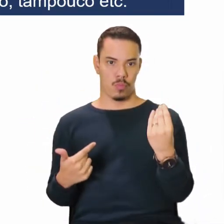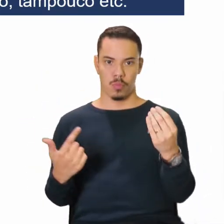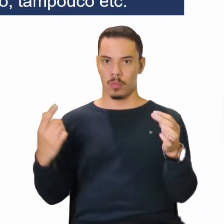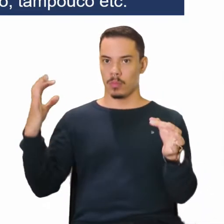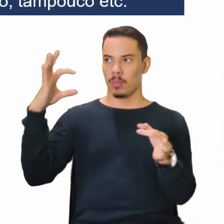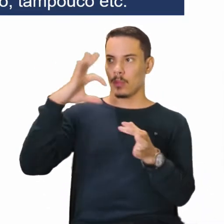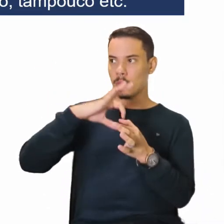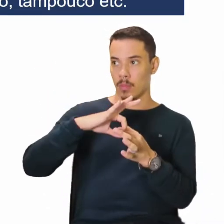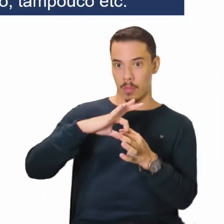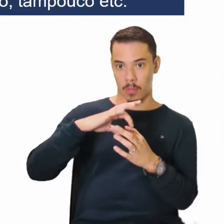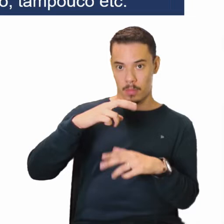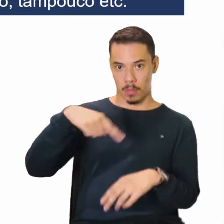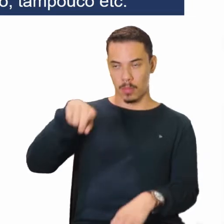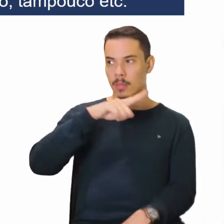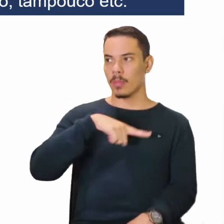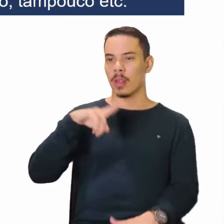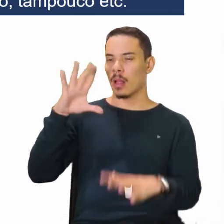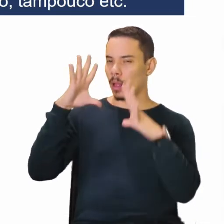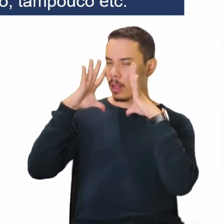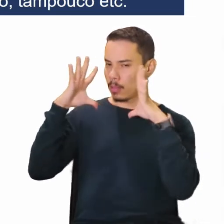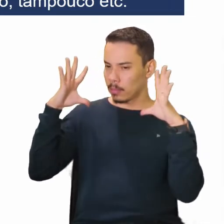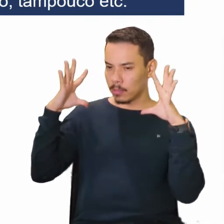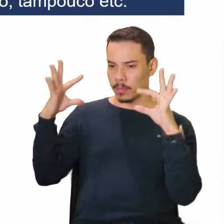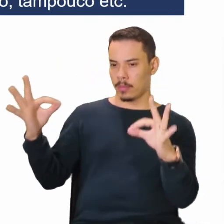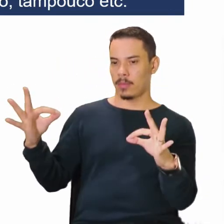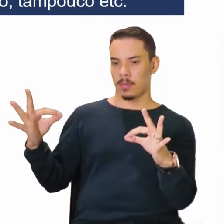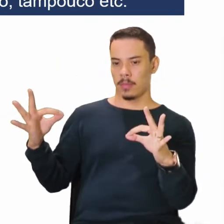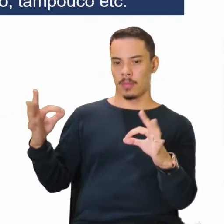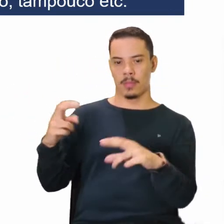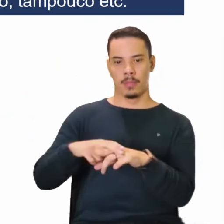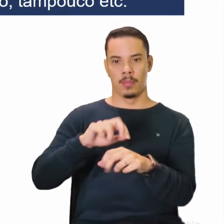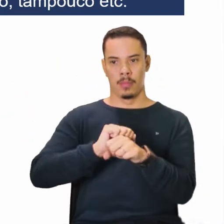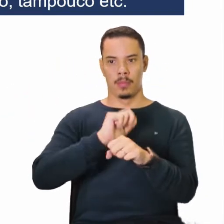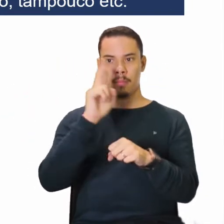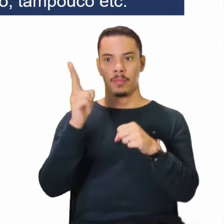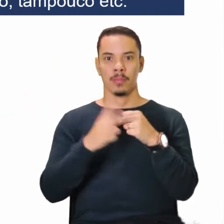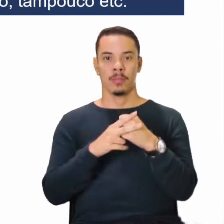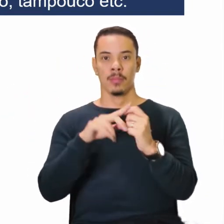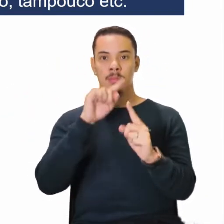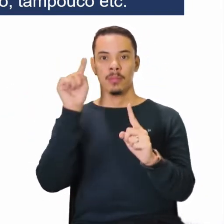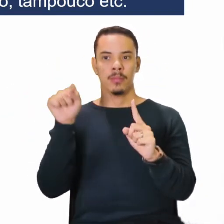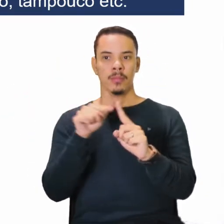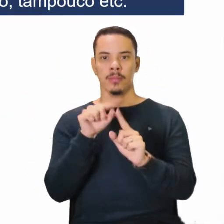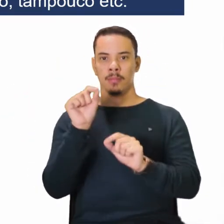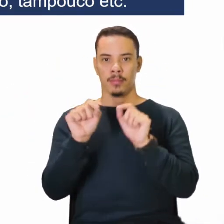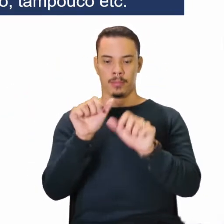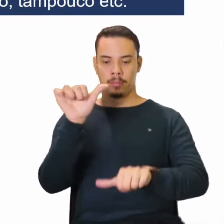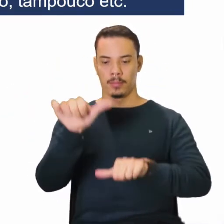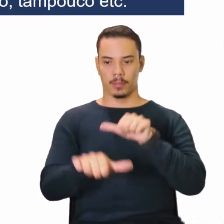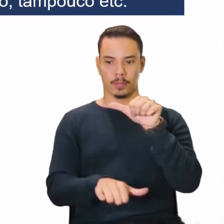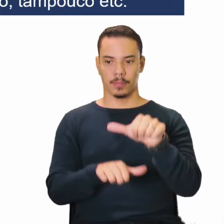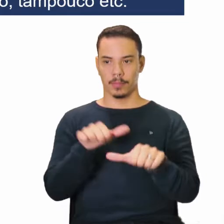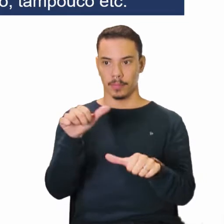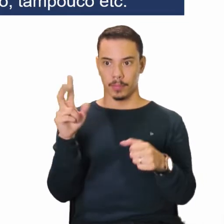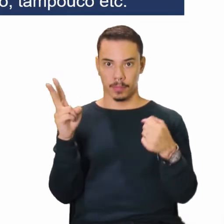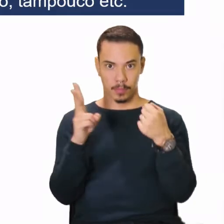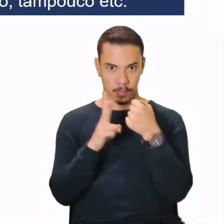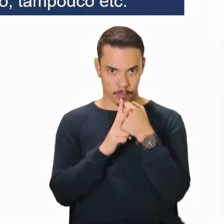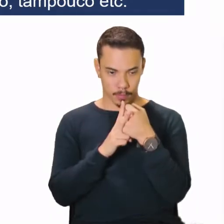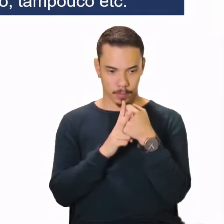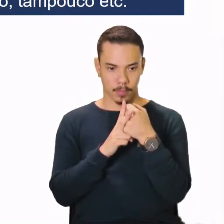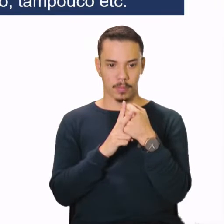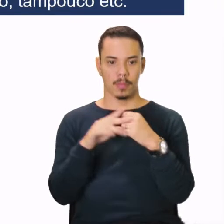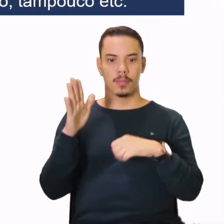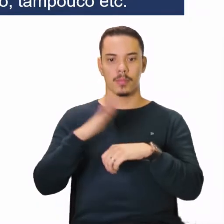Aí você presta atenção nessa questão aí. Então, o advérbio serve para quê? Para modificar o verbo. Então, eu vou